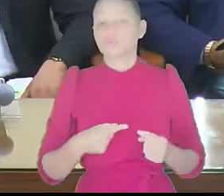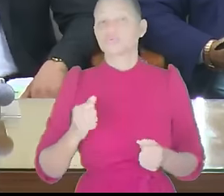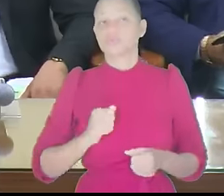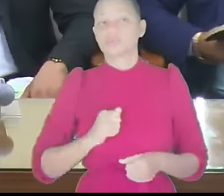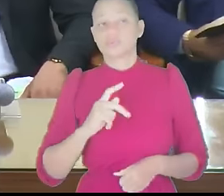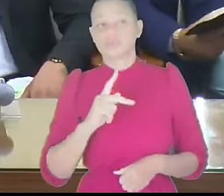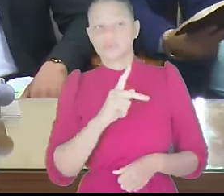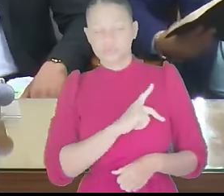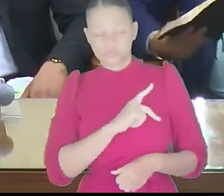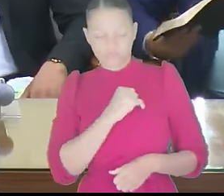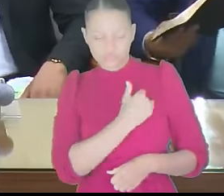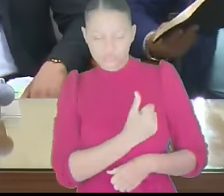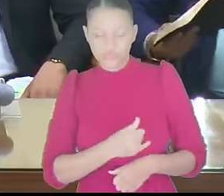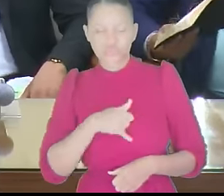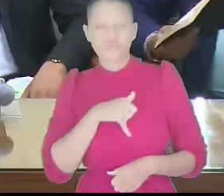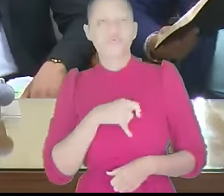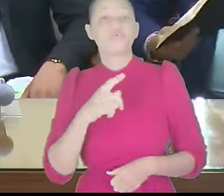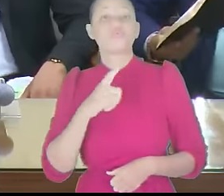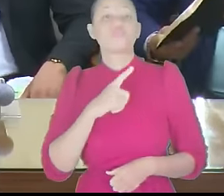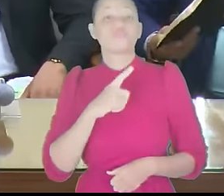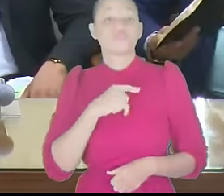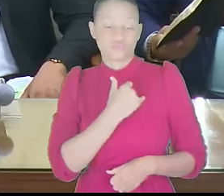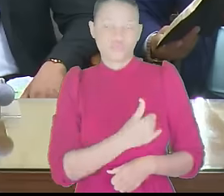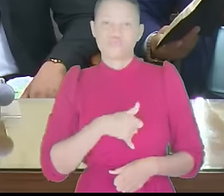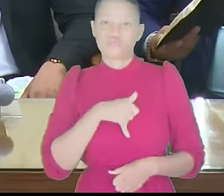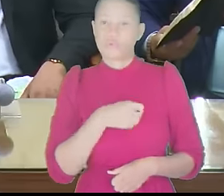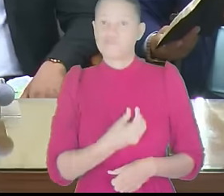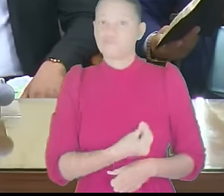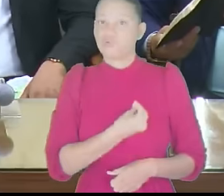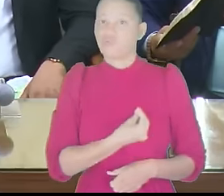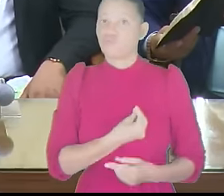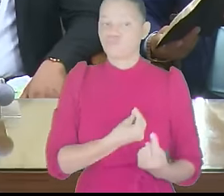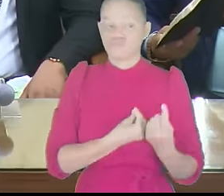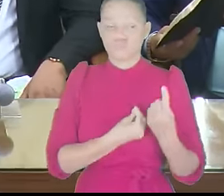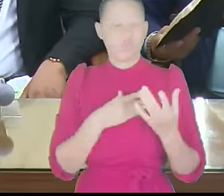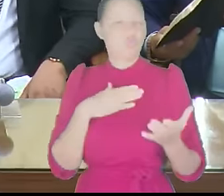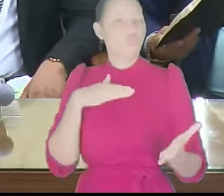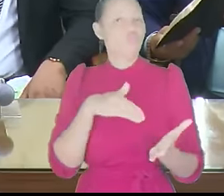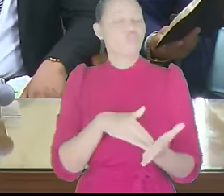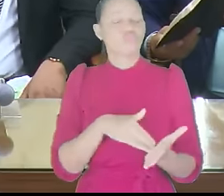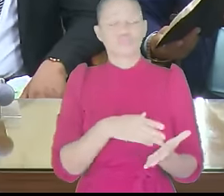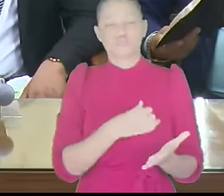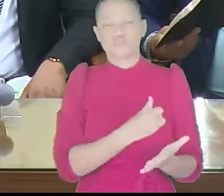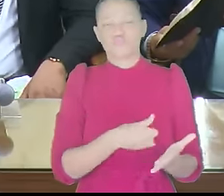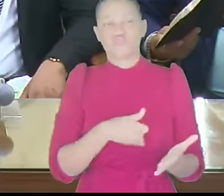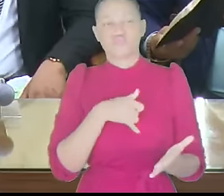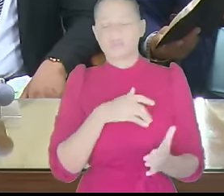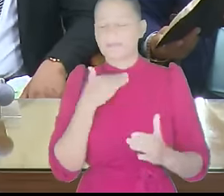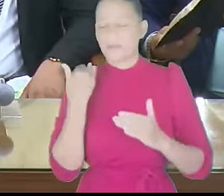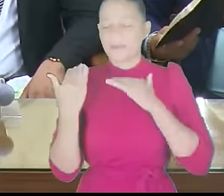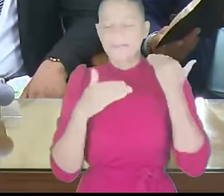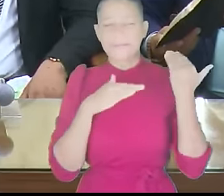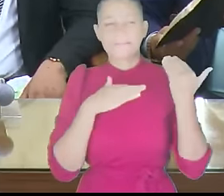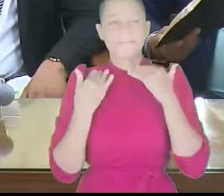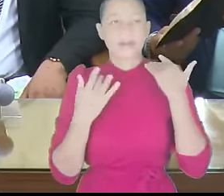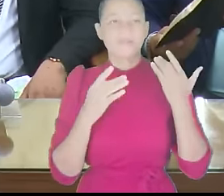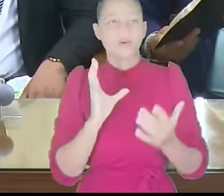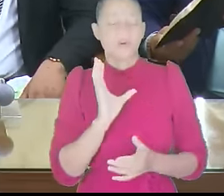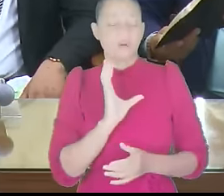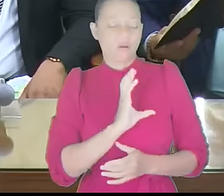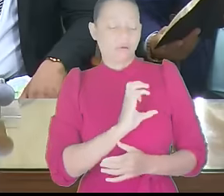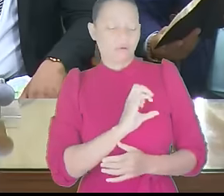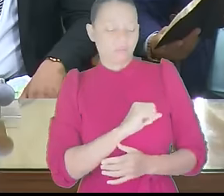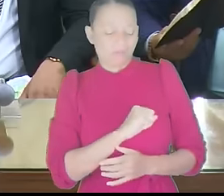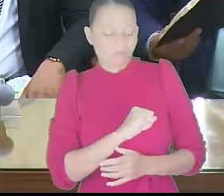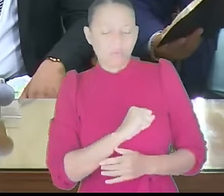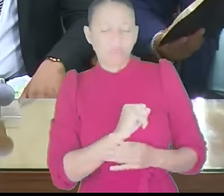Quando João escreveu, só tinha João vivo. Foi assim? O último apóstolo foi João. O resto já tinha morrido tudo. O amor já estava o quê? Nos